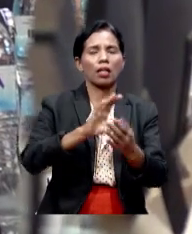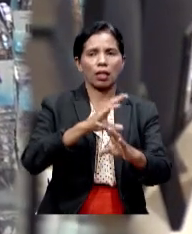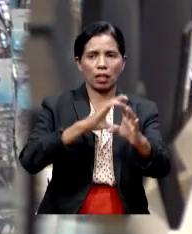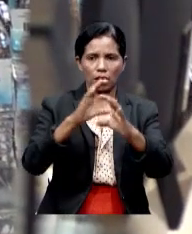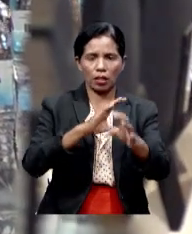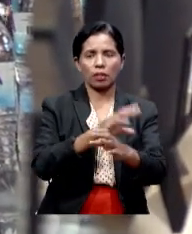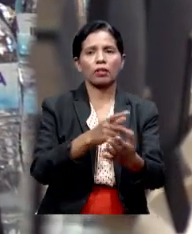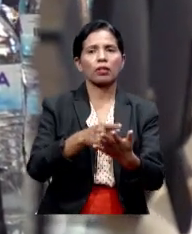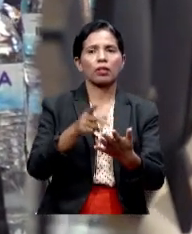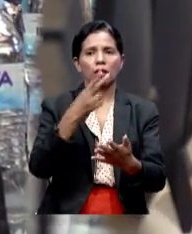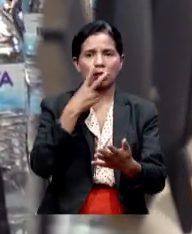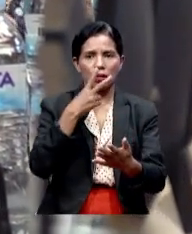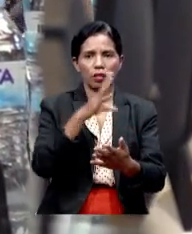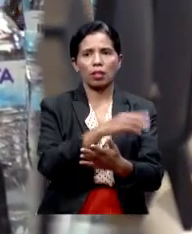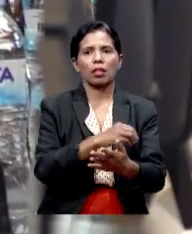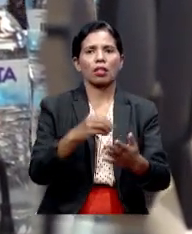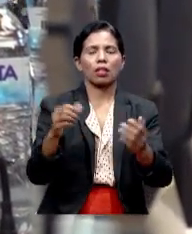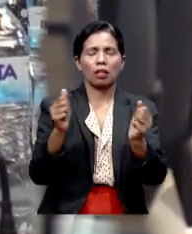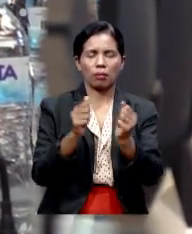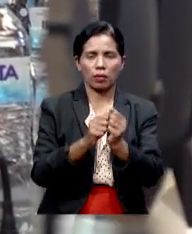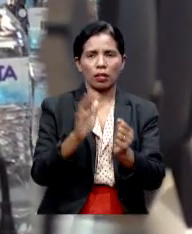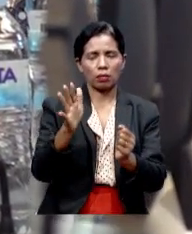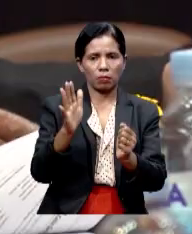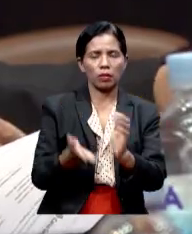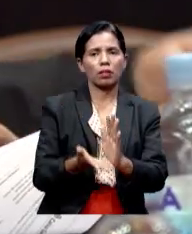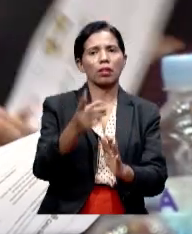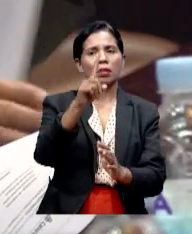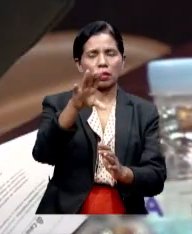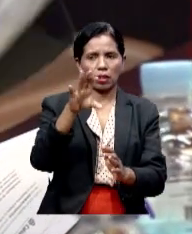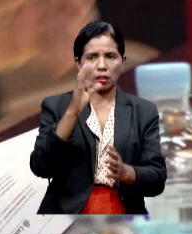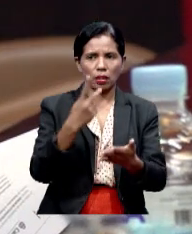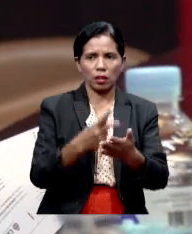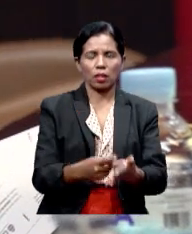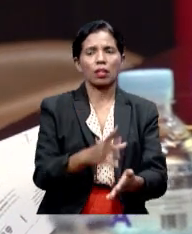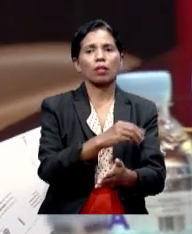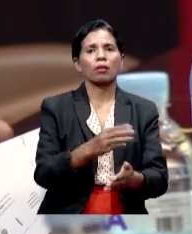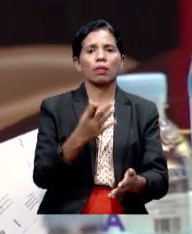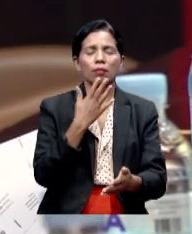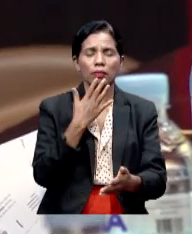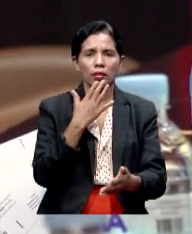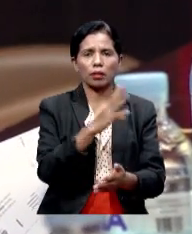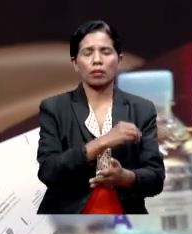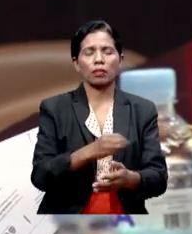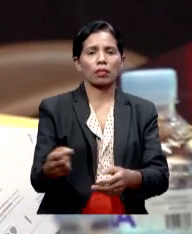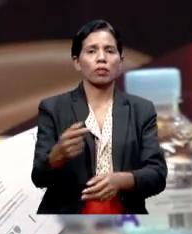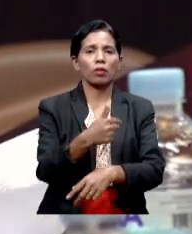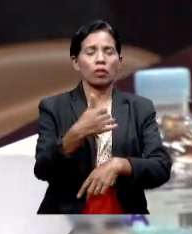tabaco, se dólar lima nulo, saba dólar atos ida, cada quilograma, imposto ba massimida, no bebidas